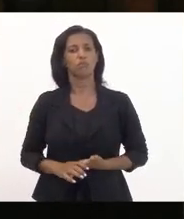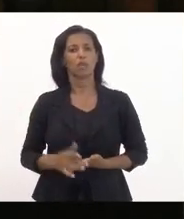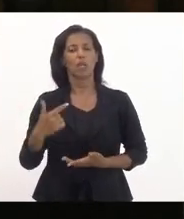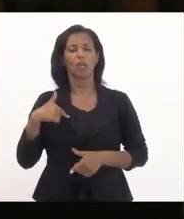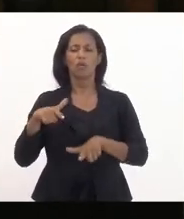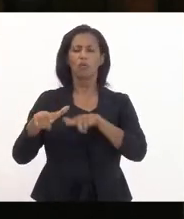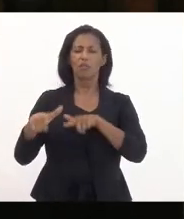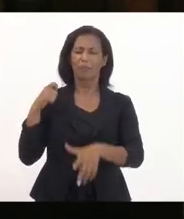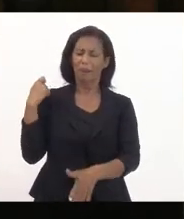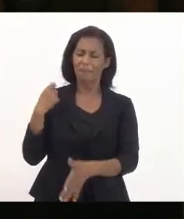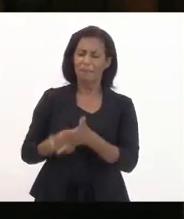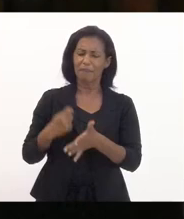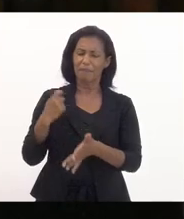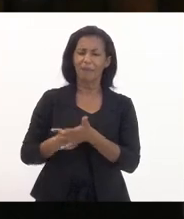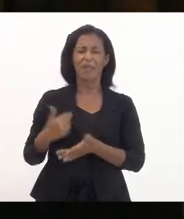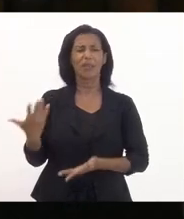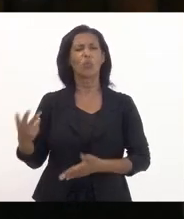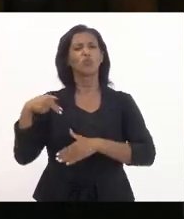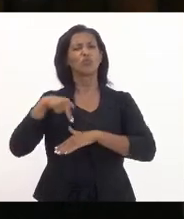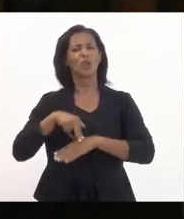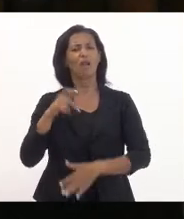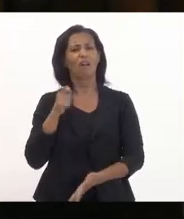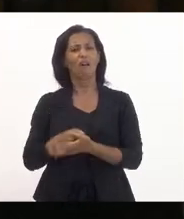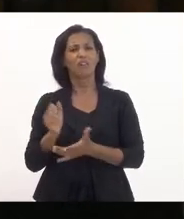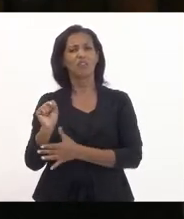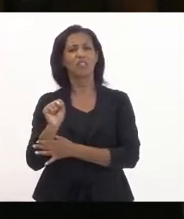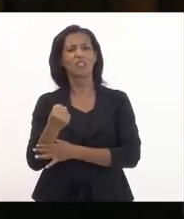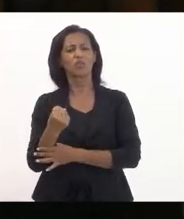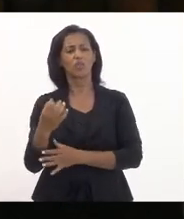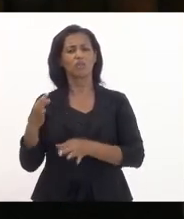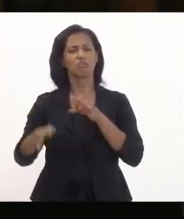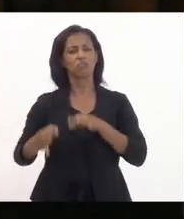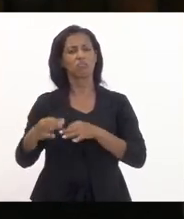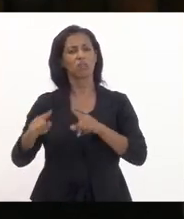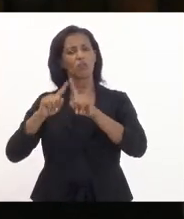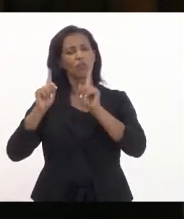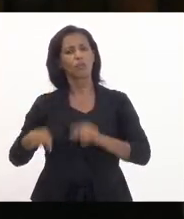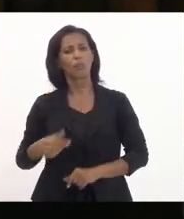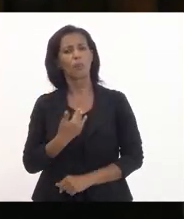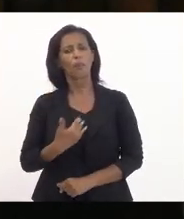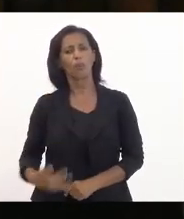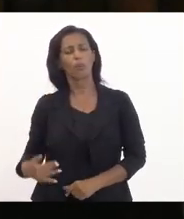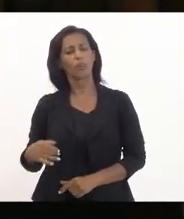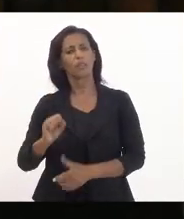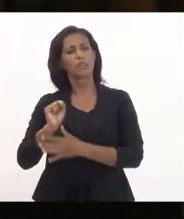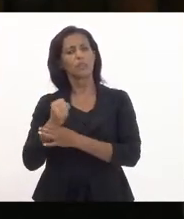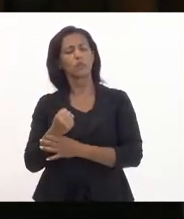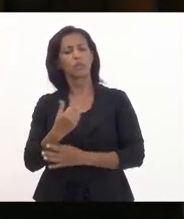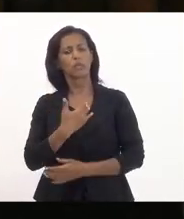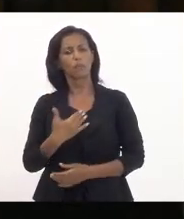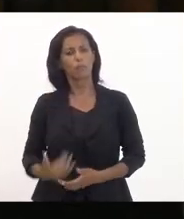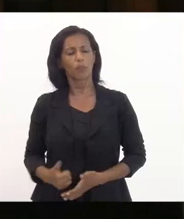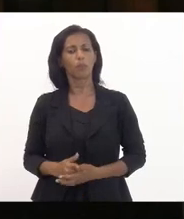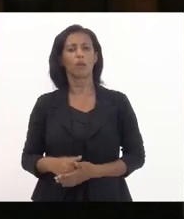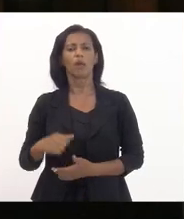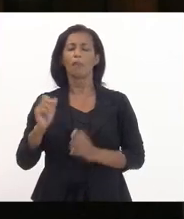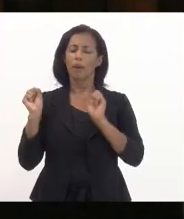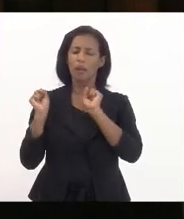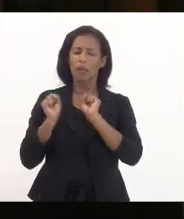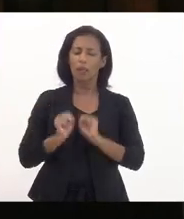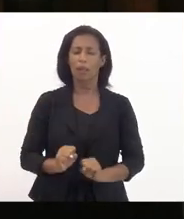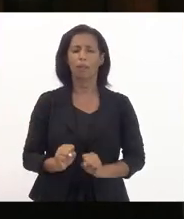trabalhar incessantemente enquanto aqui estiver para garantir a segurança jurídica do servidor público, da segurança pública, para que